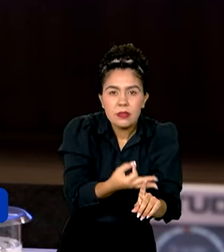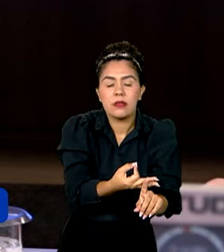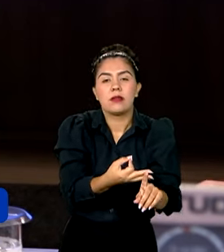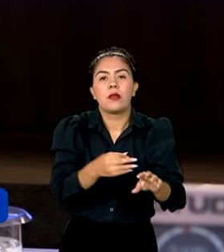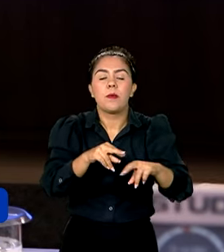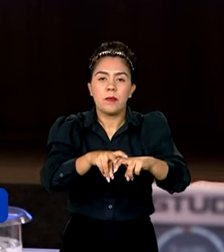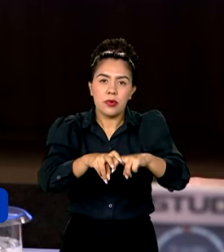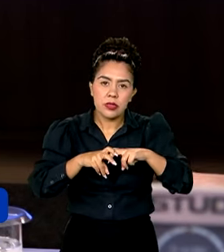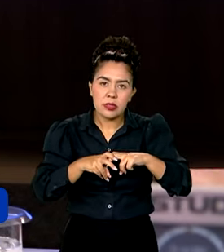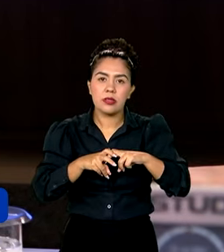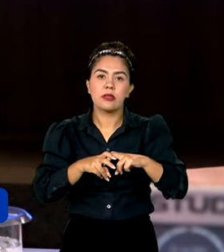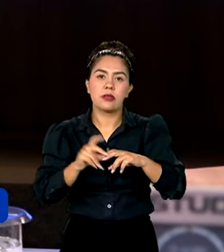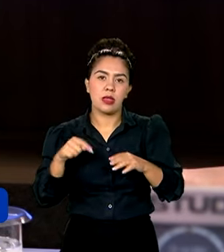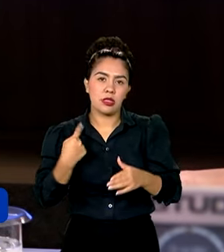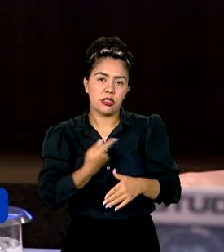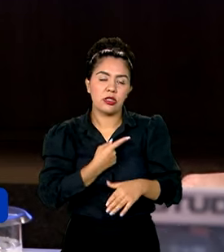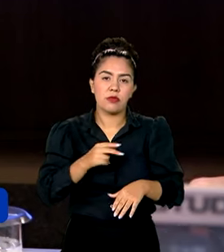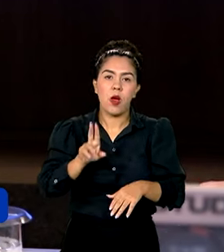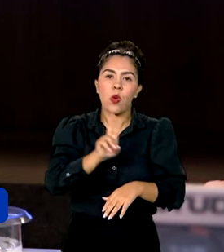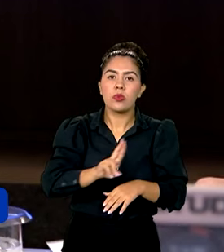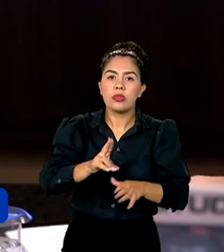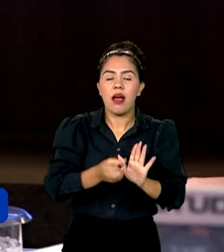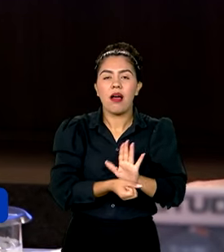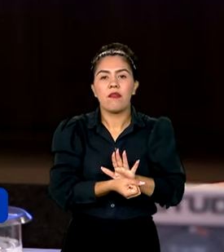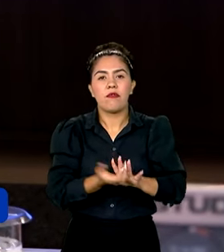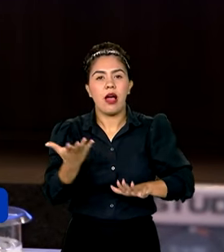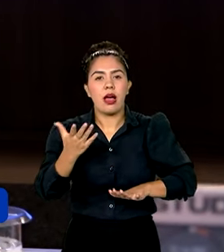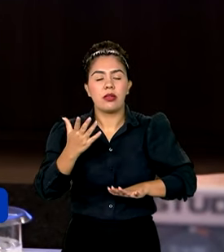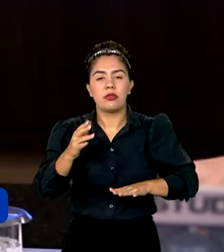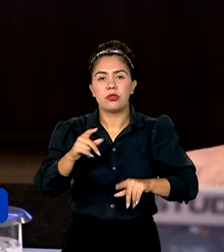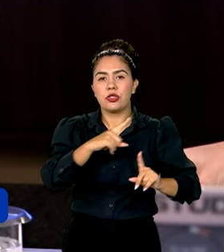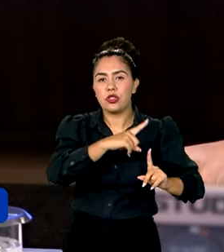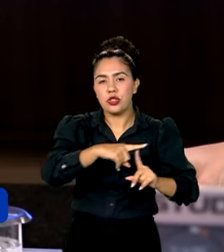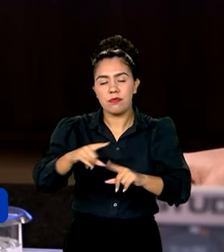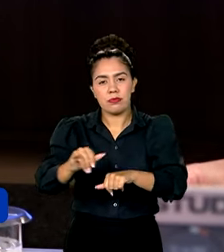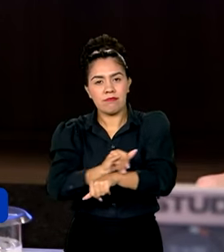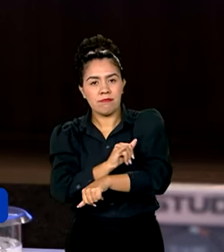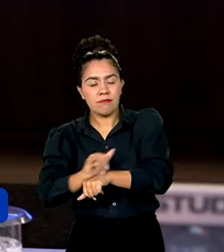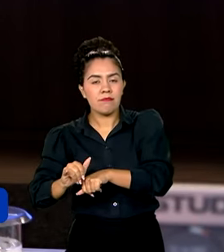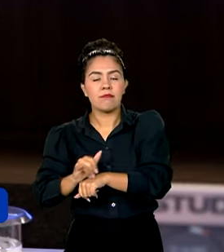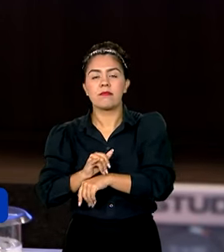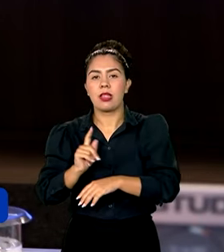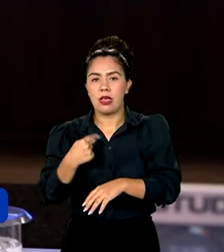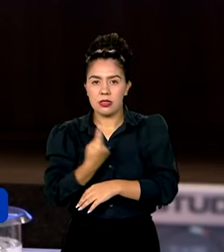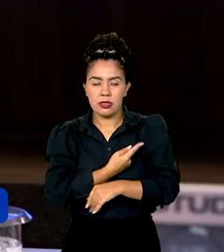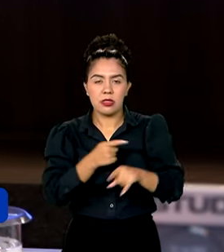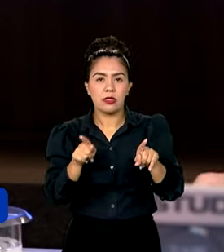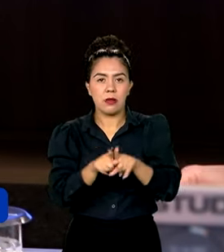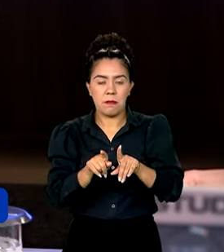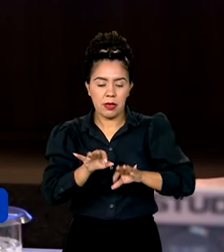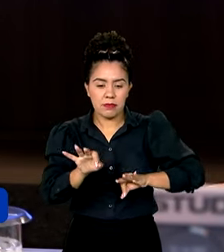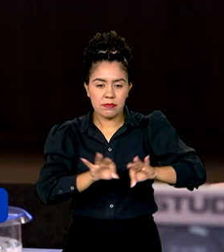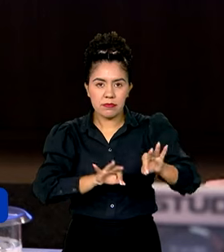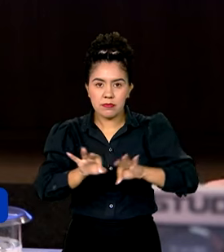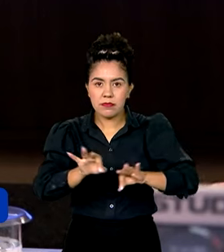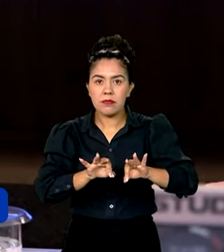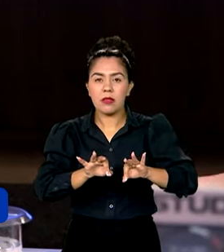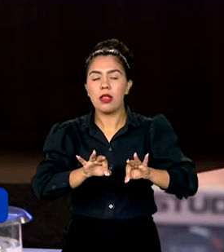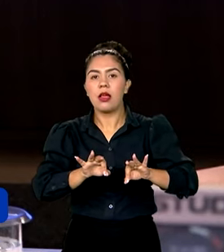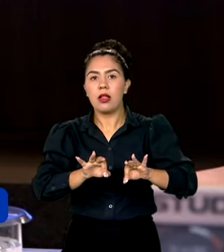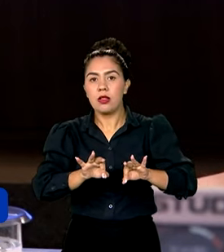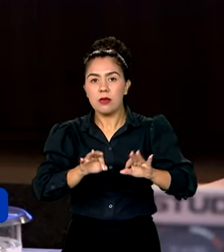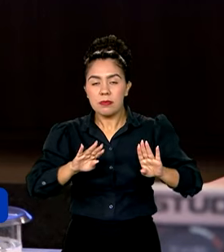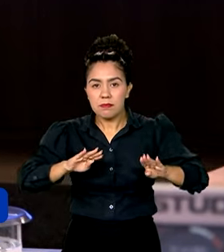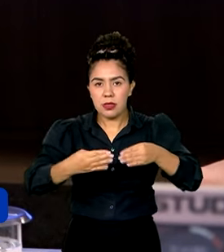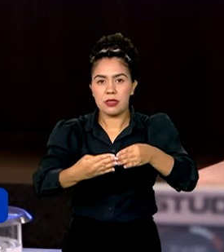vamos usar vários instrumentos mudar o modelo de organização para isso estamos trabalhando com planos regionais então de novo